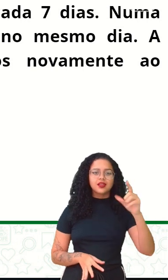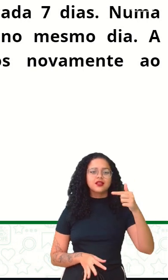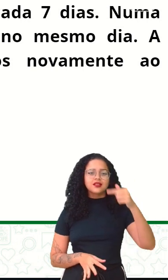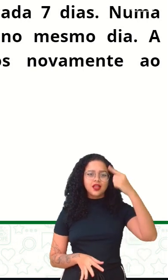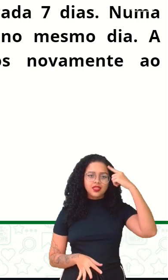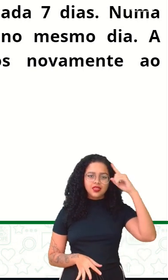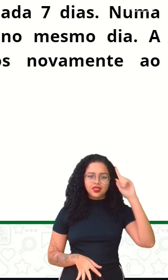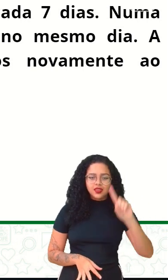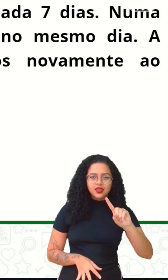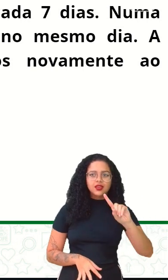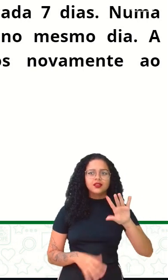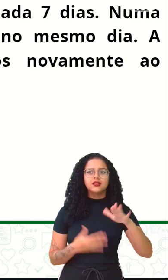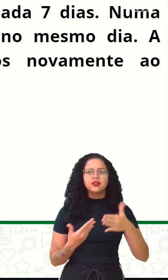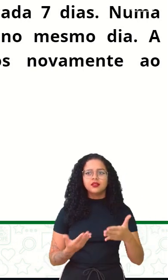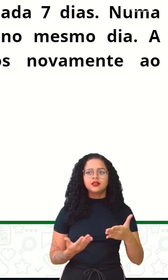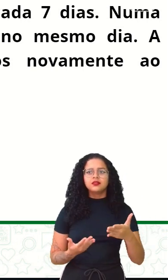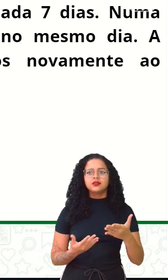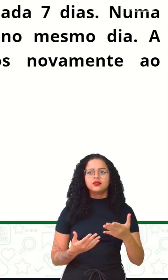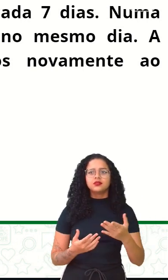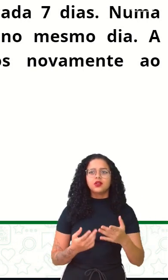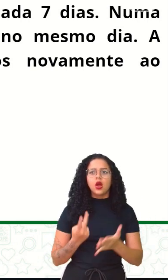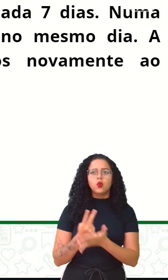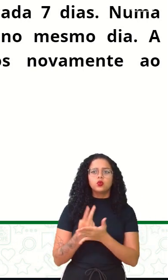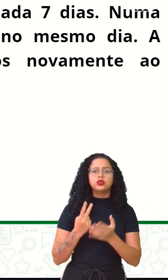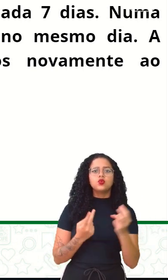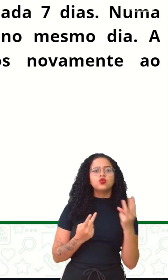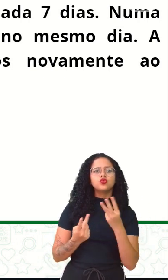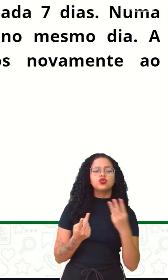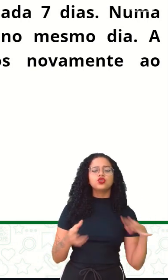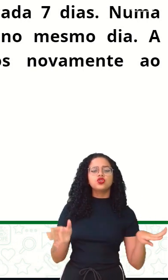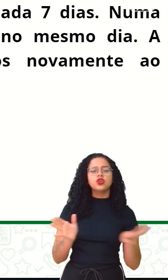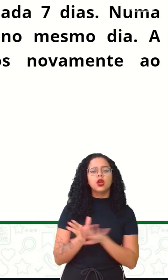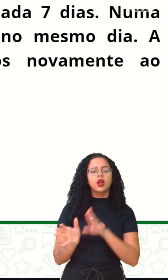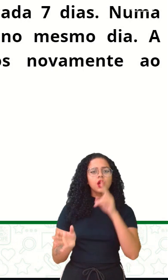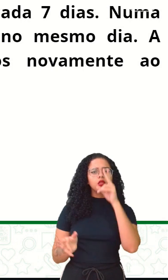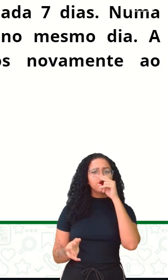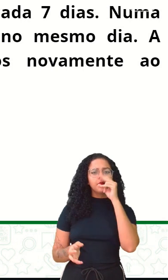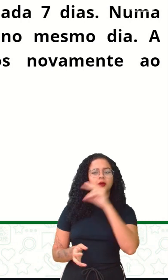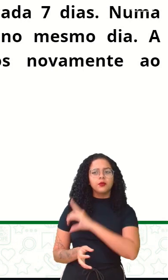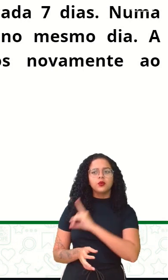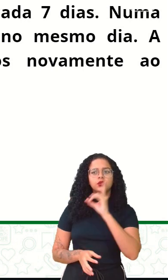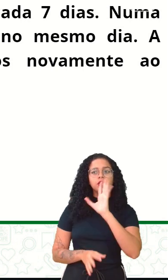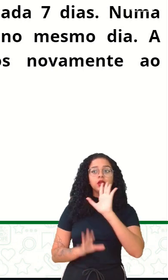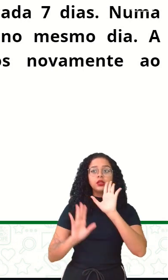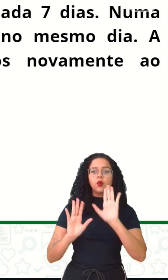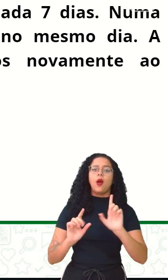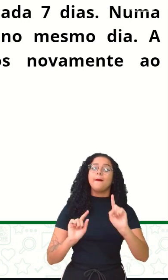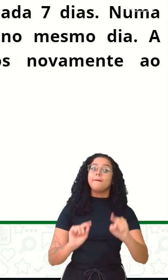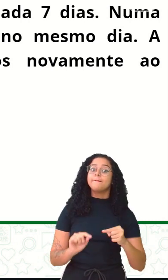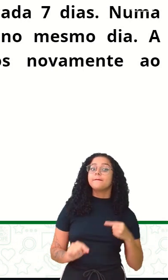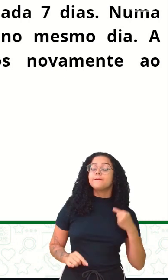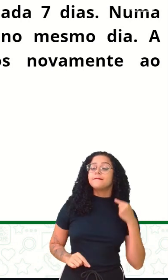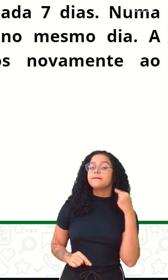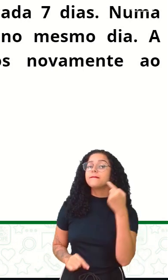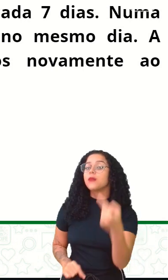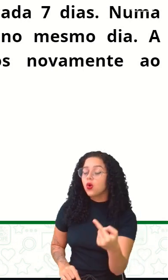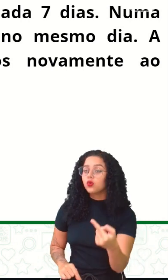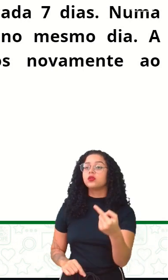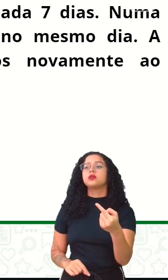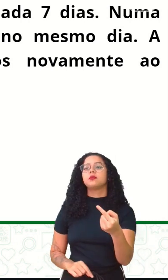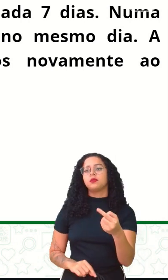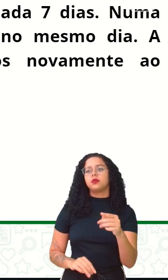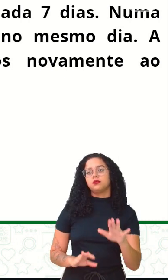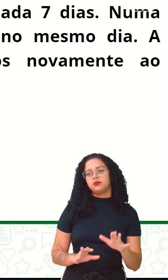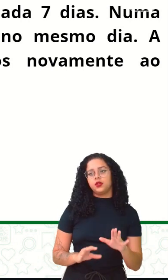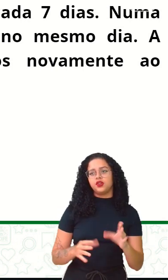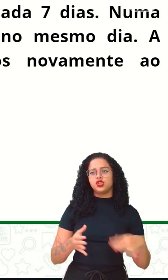7 dias. Numa ocasião, os 3 chegaram ao terminal no mesmo dia. A próxima vez que chegarem juntos novamente ao terminal vai ser